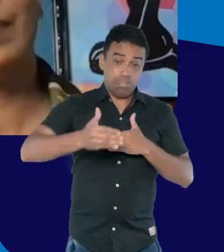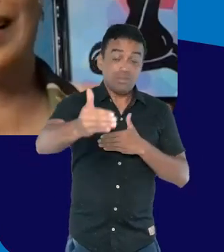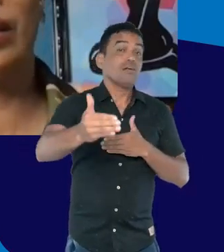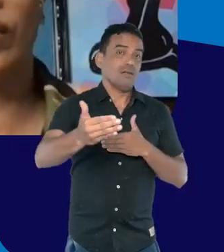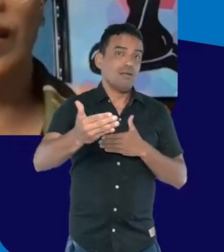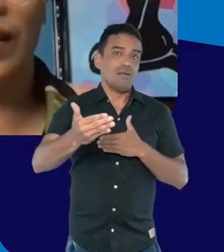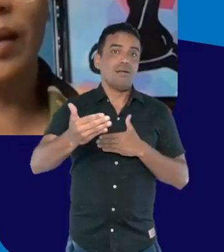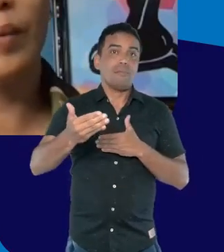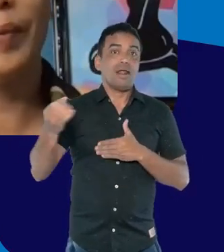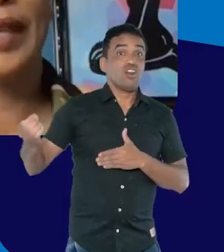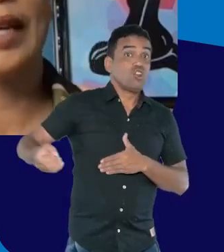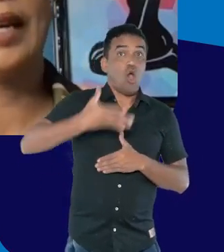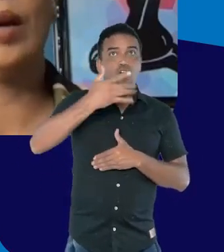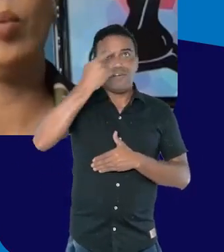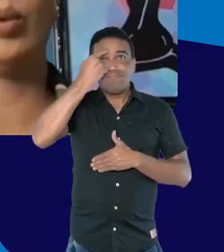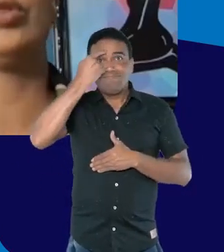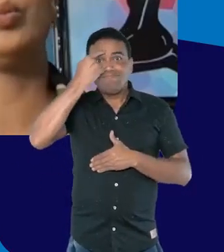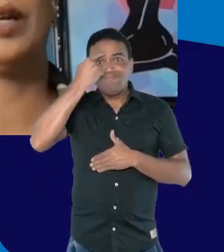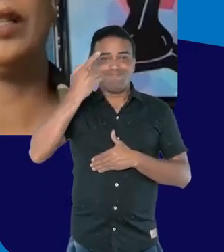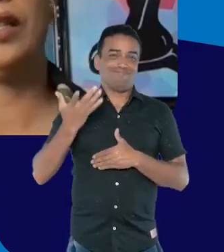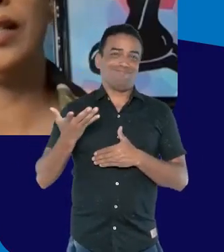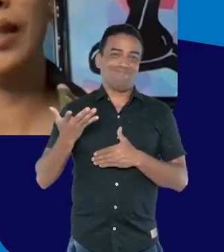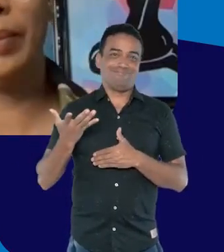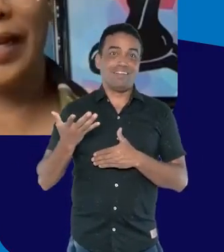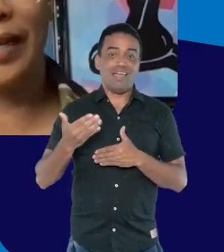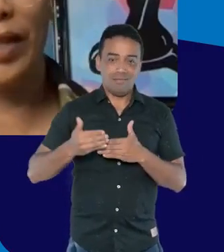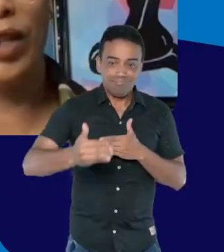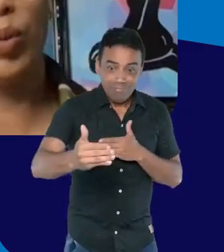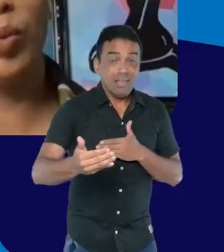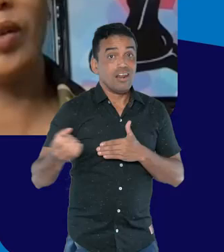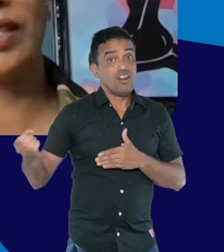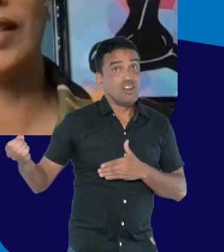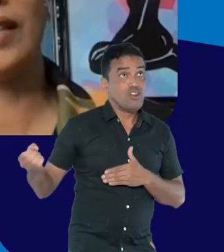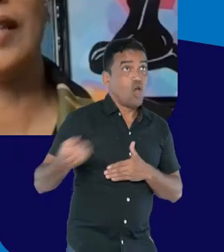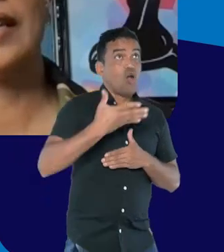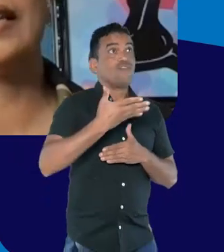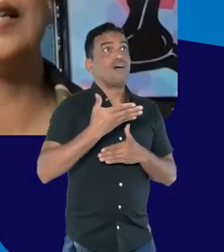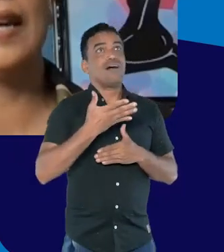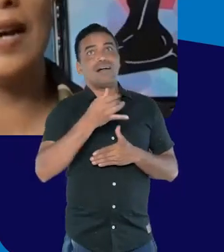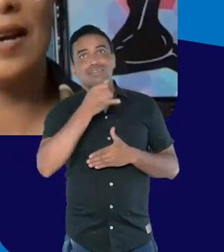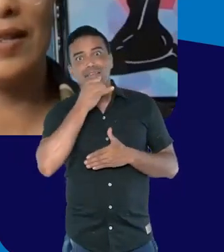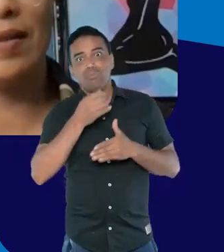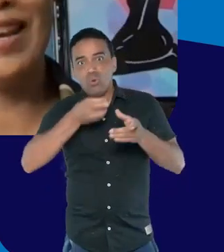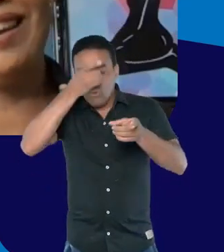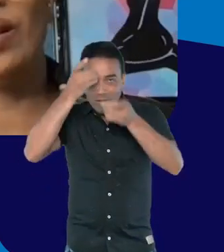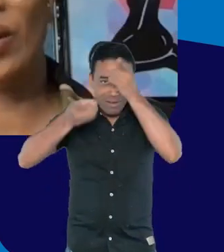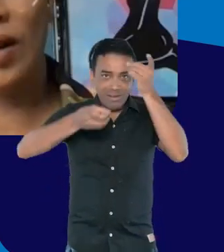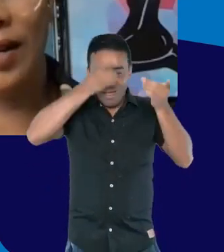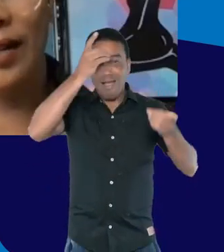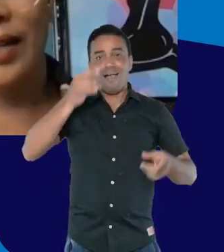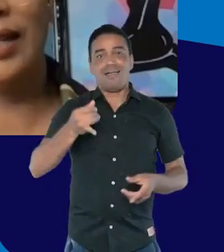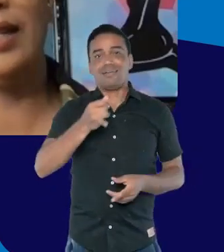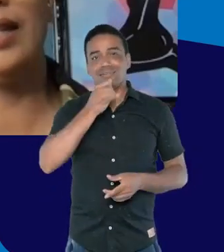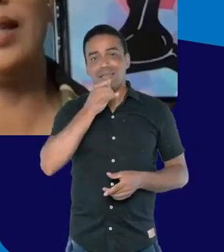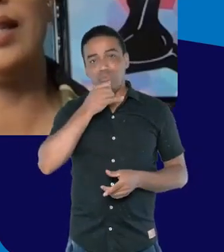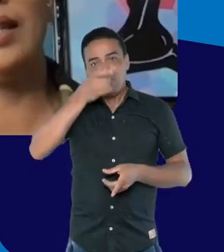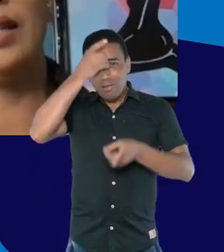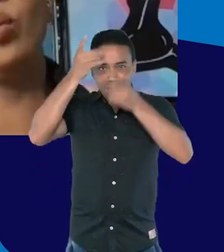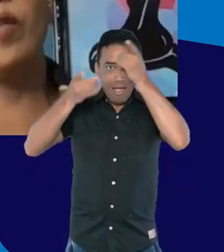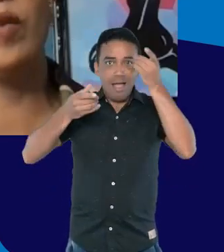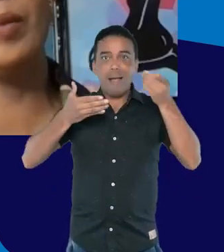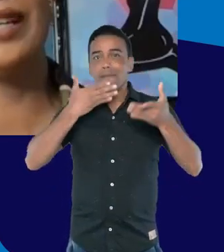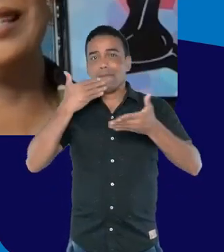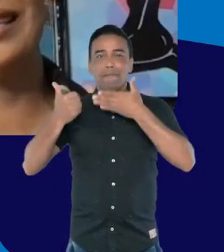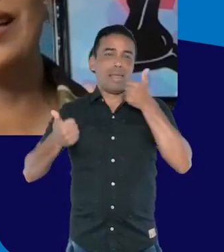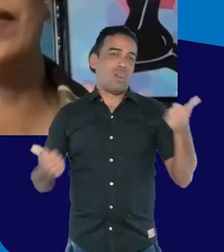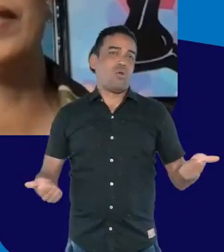partida para a inovação, é o ponto de partida para que a gente possa criar melhor e